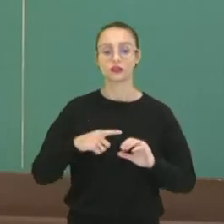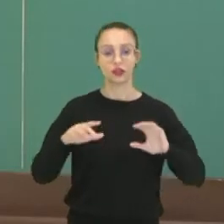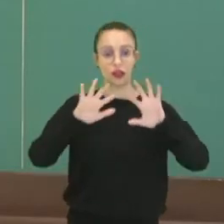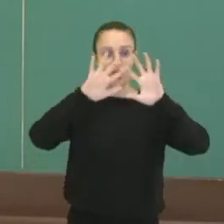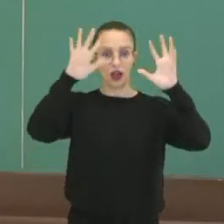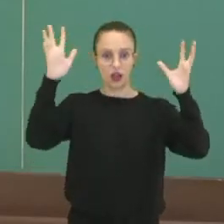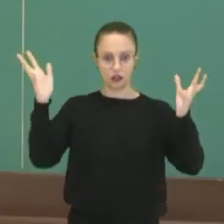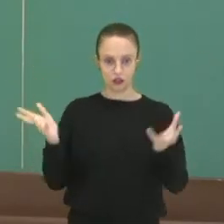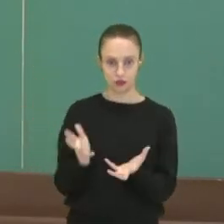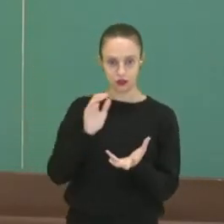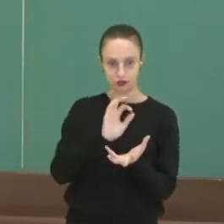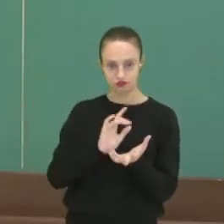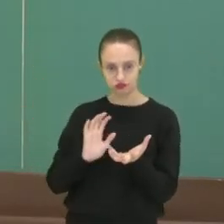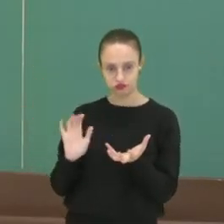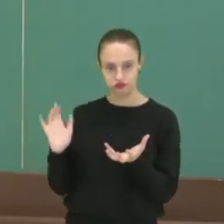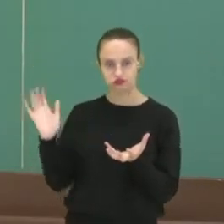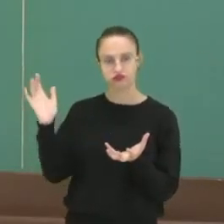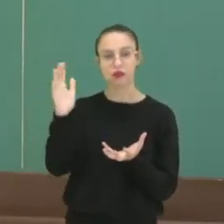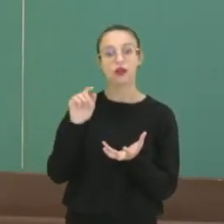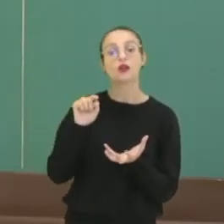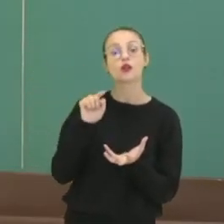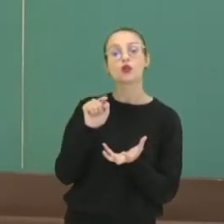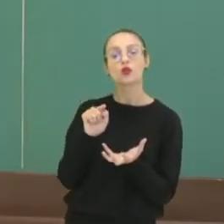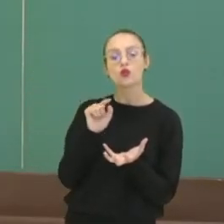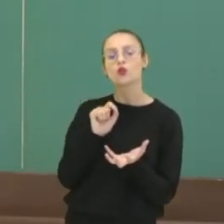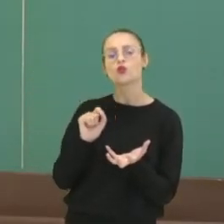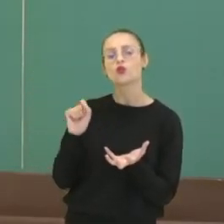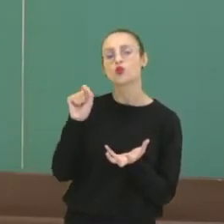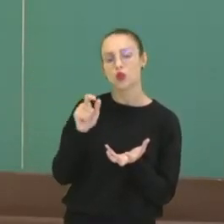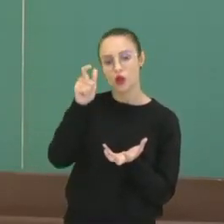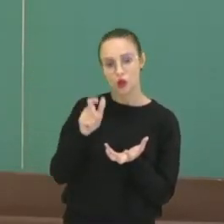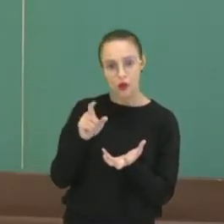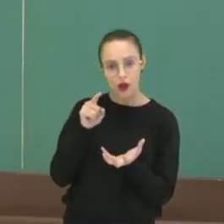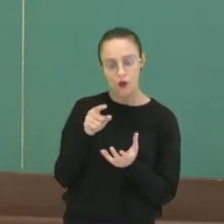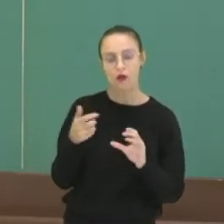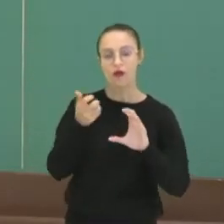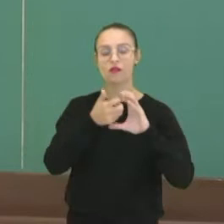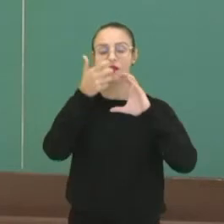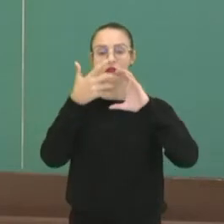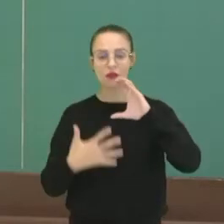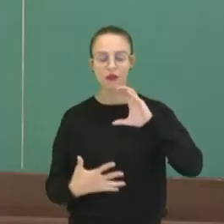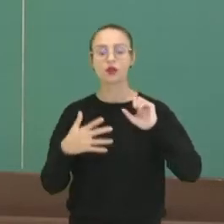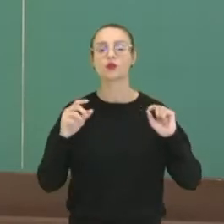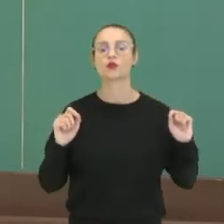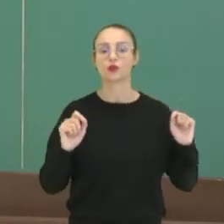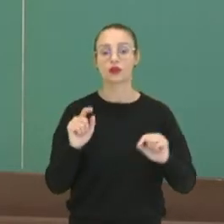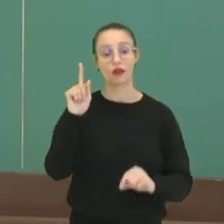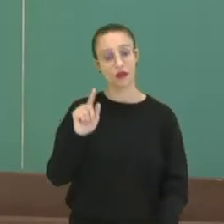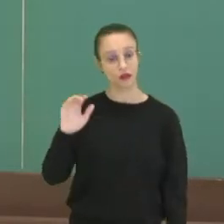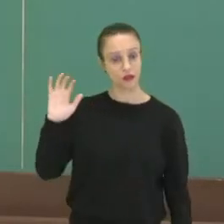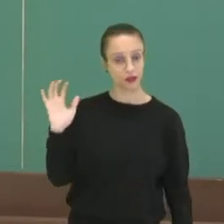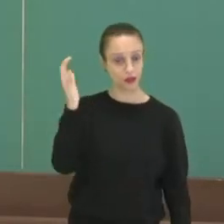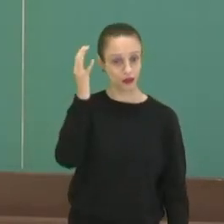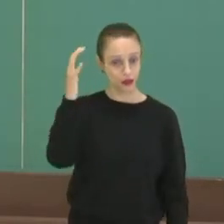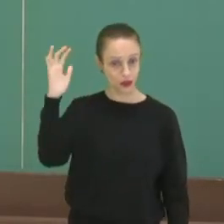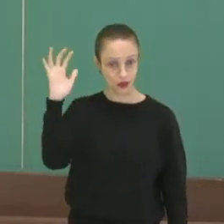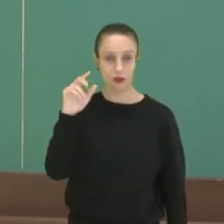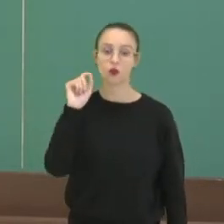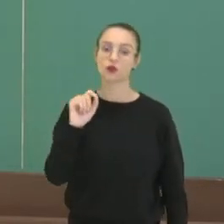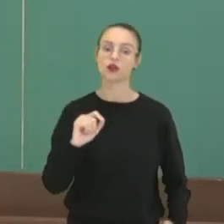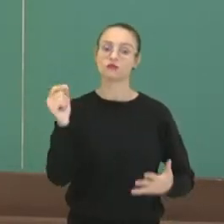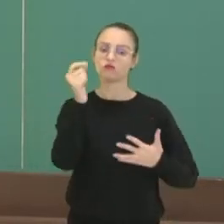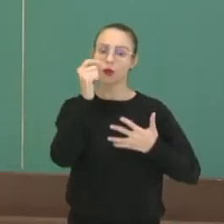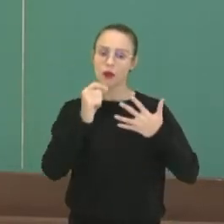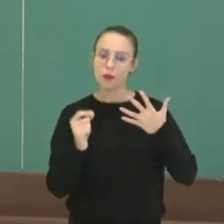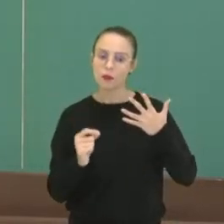atmosfera terrestre naquele local, né, que vão caracterizar o que a gente chama de clima, esse conjunto